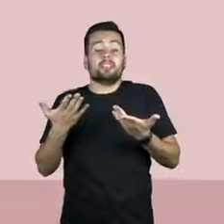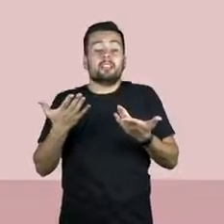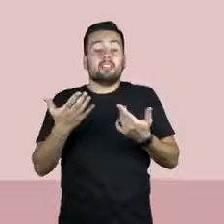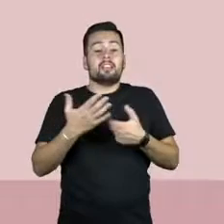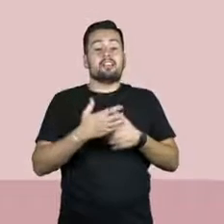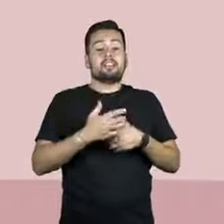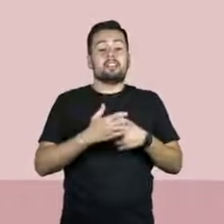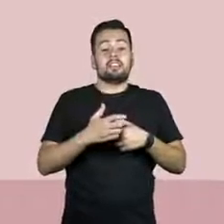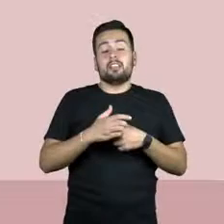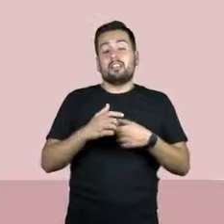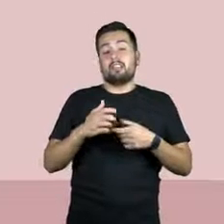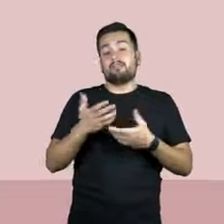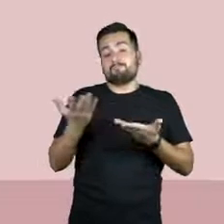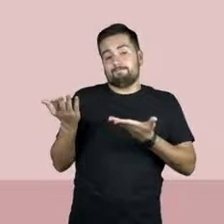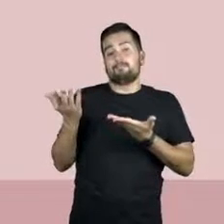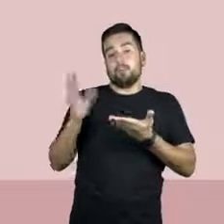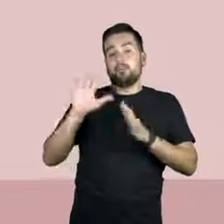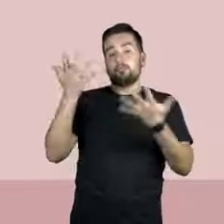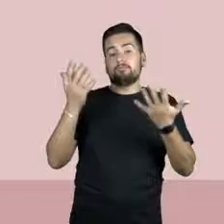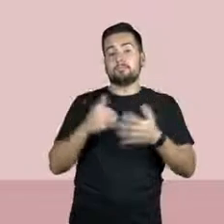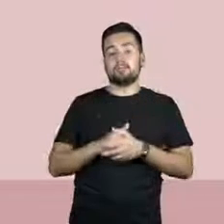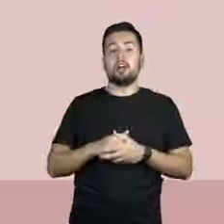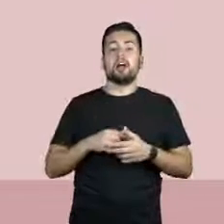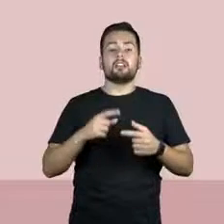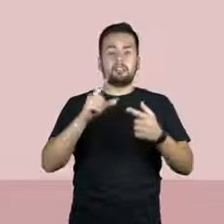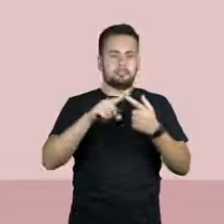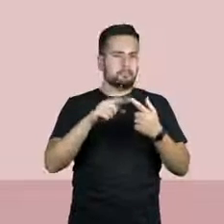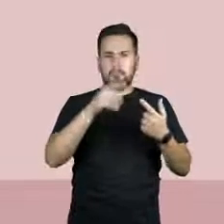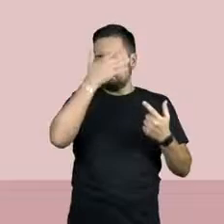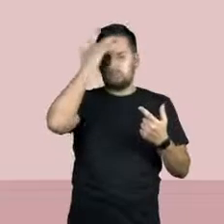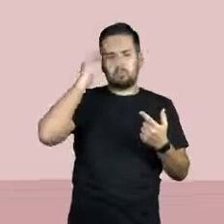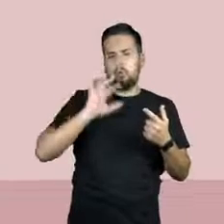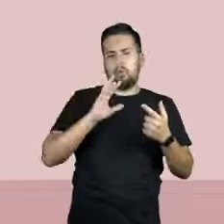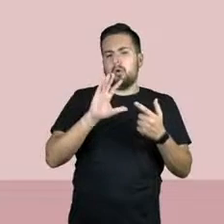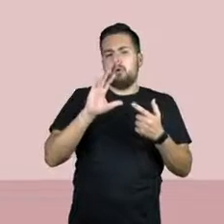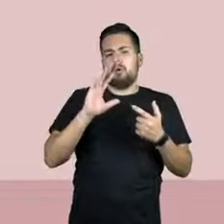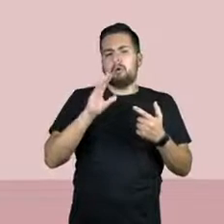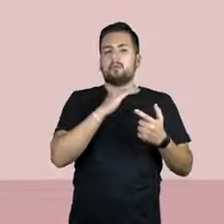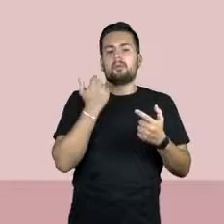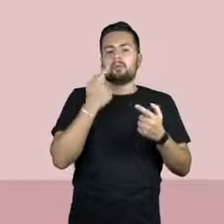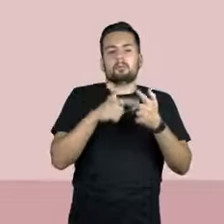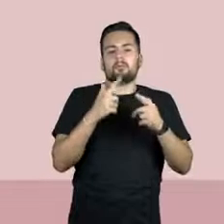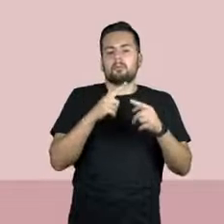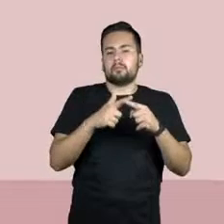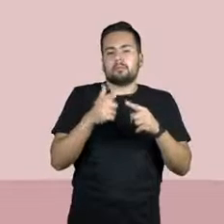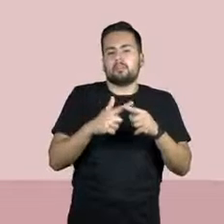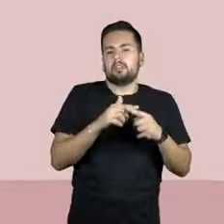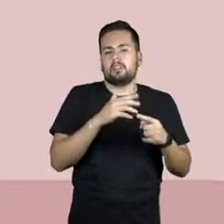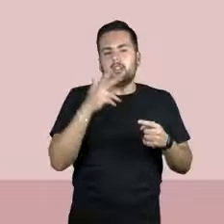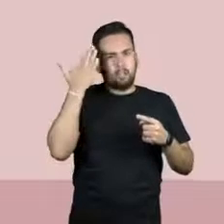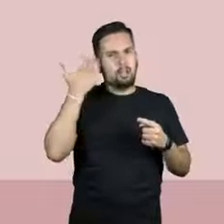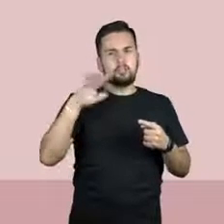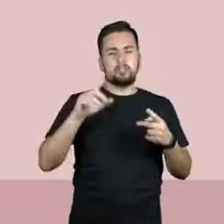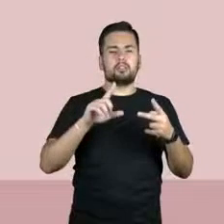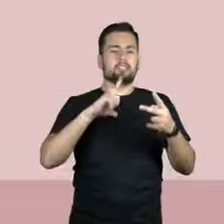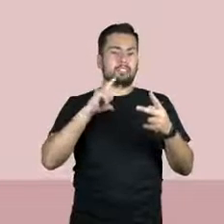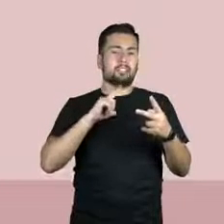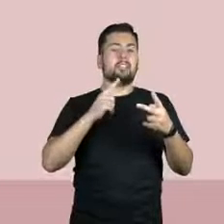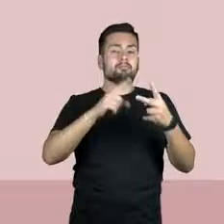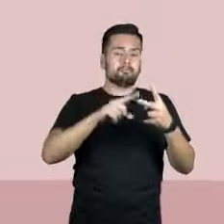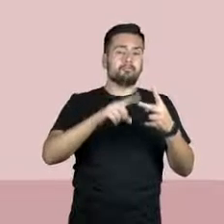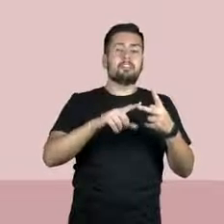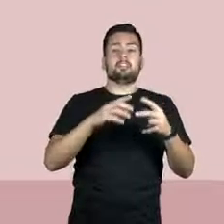por situações onde talvez a engenharia pudesse ter agido para evitar essa perda que é tão danosa a